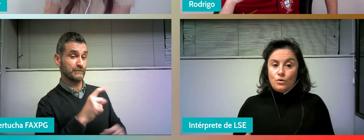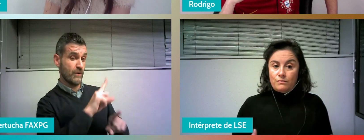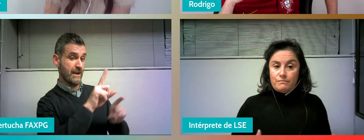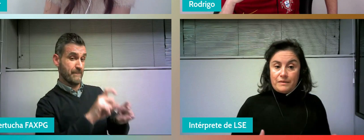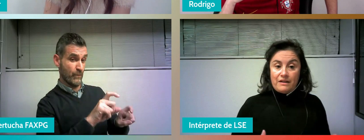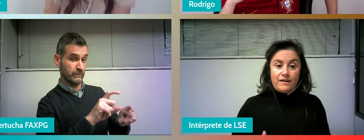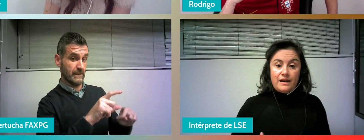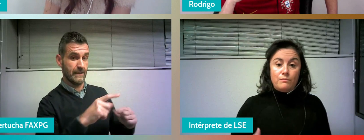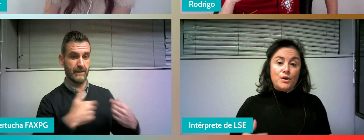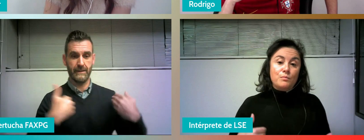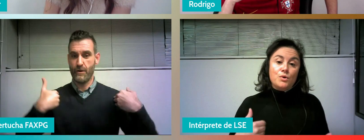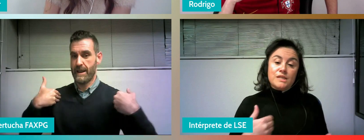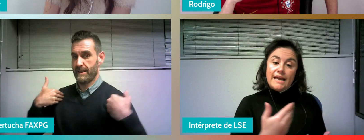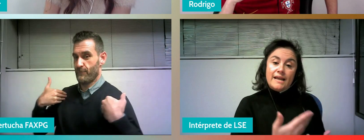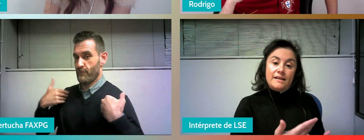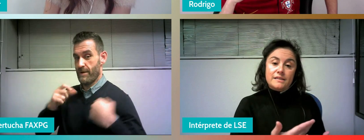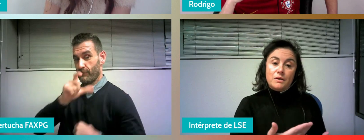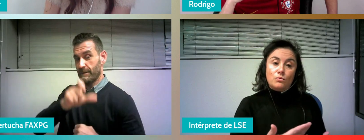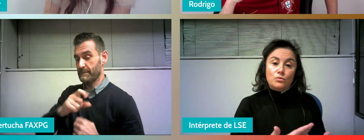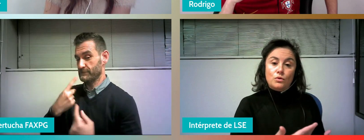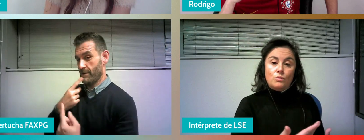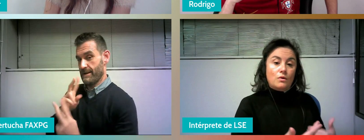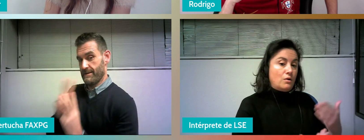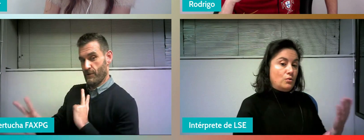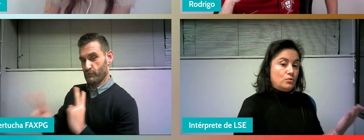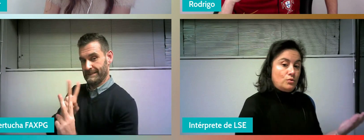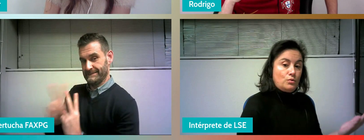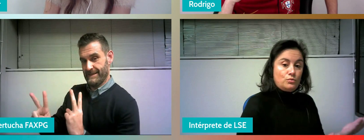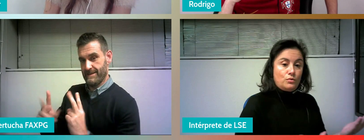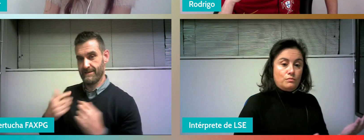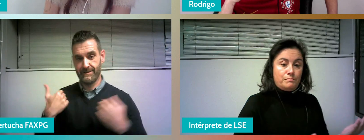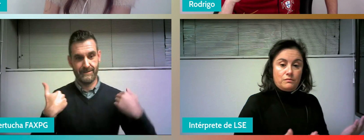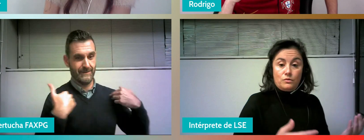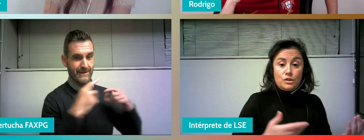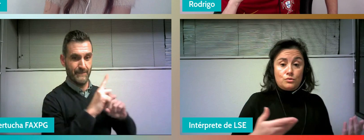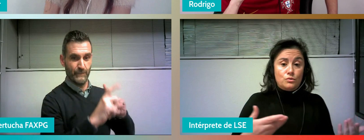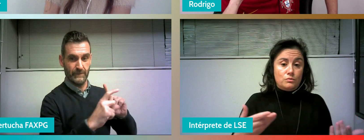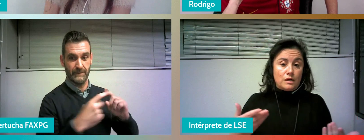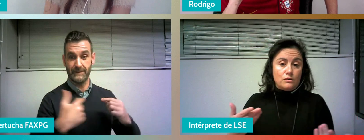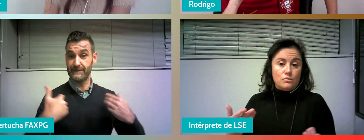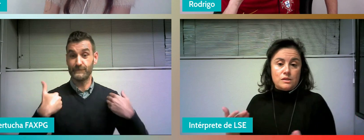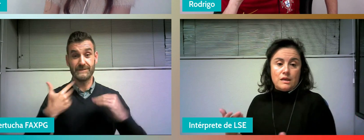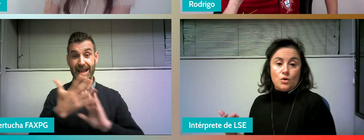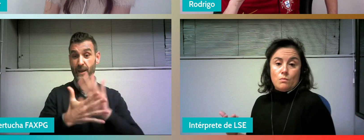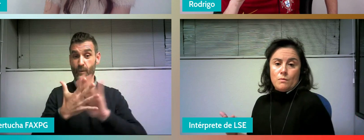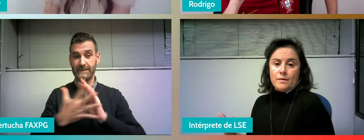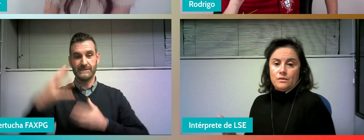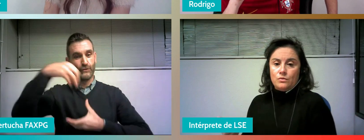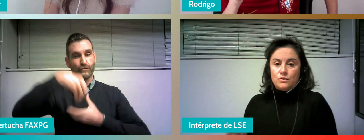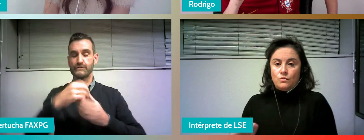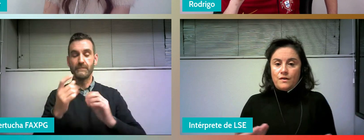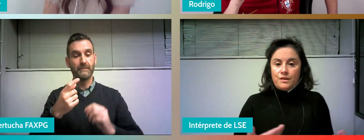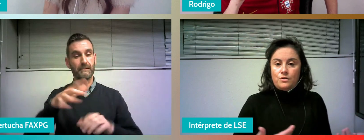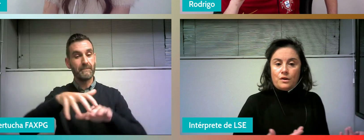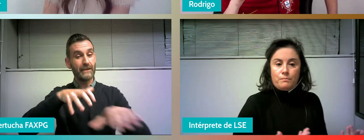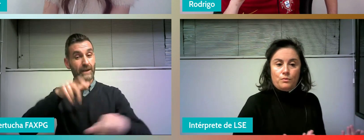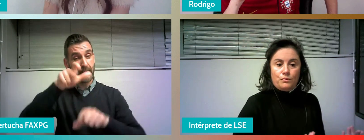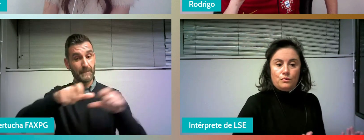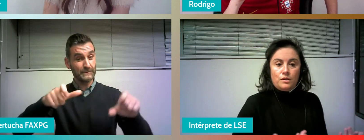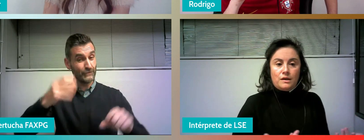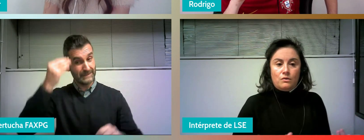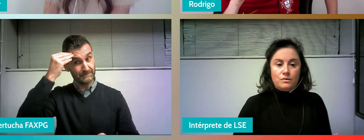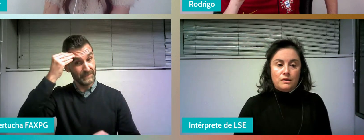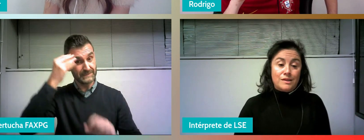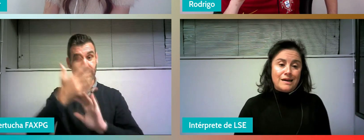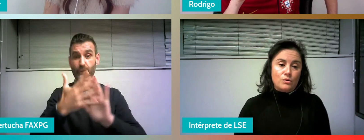rol para falar. Bueno, pois, él lle preguntou a outro, o outro contestou lle outra cousa, e como momento estou facendo,